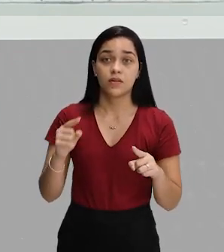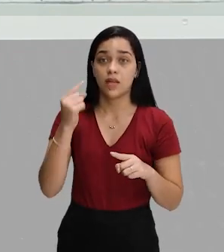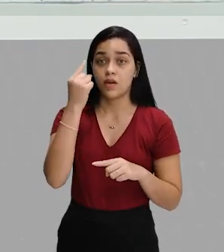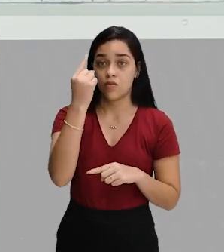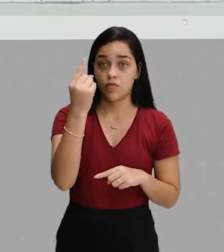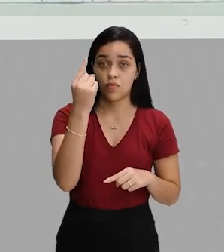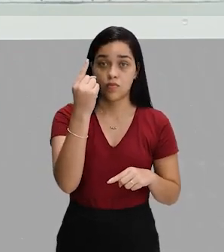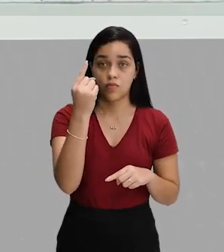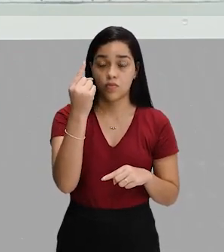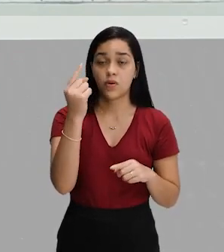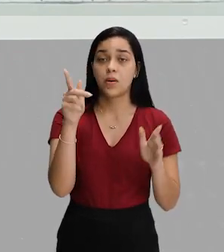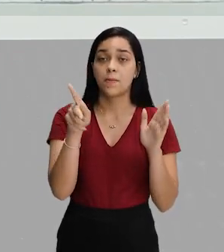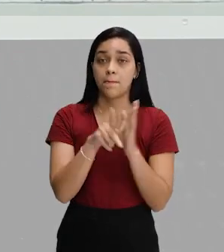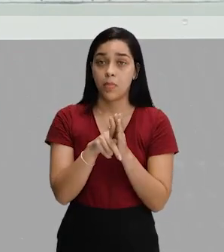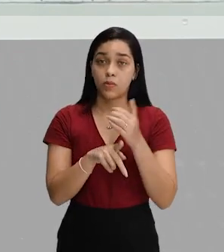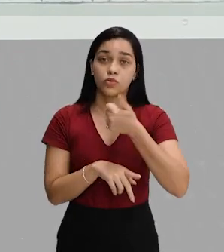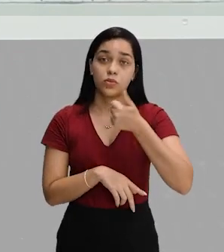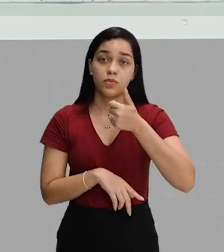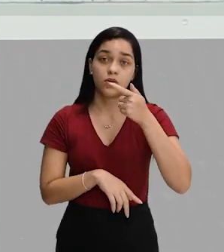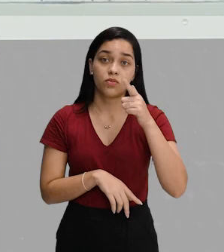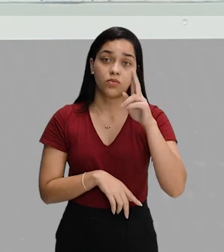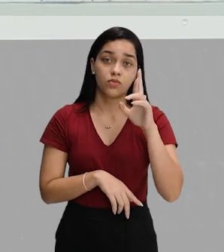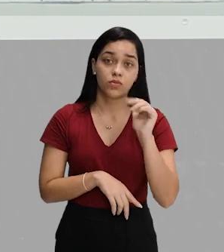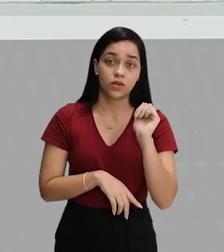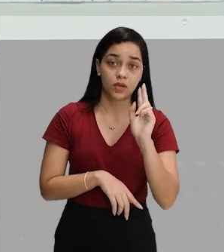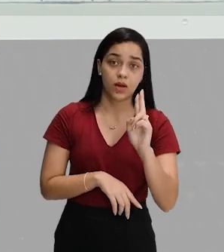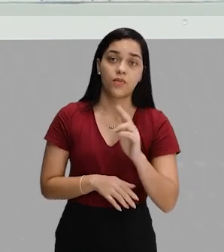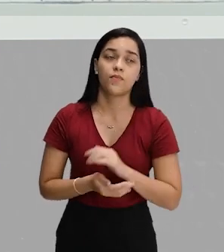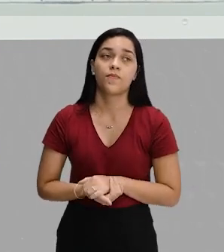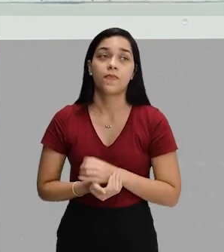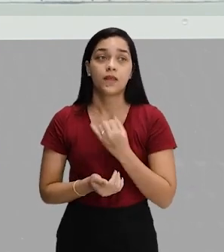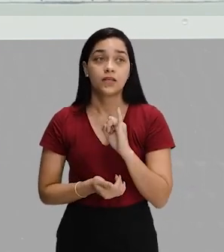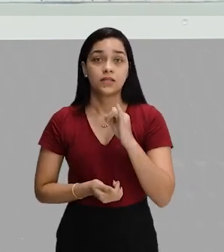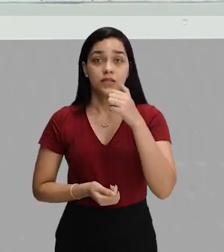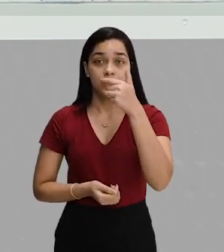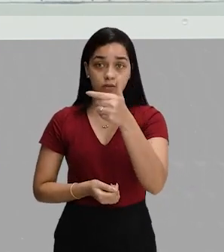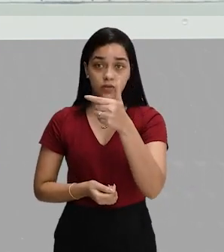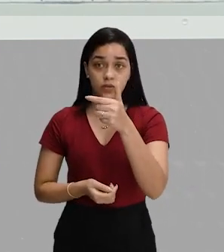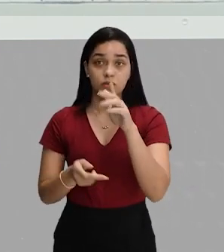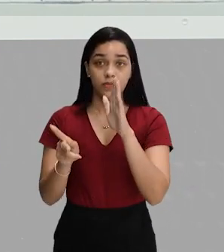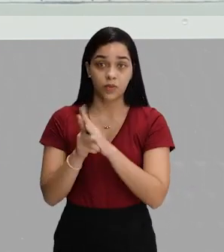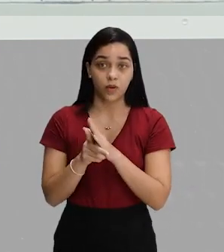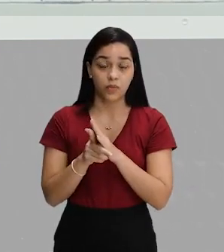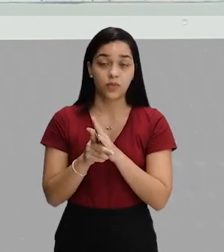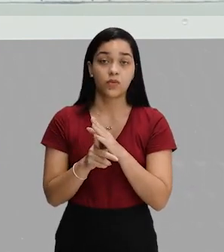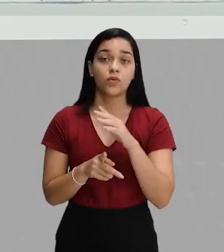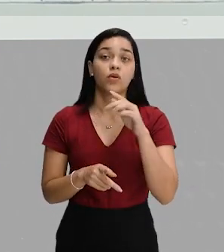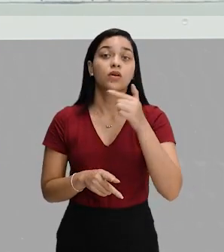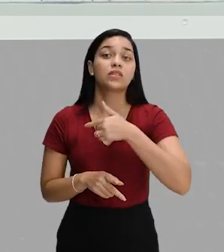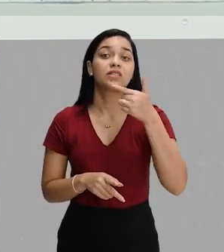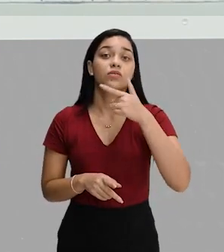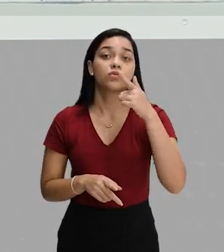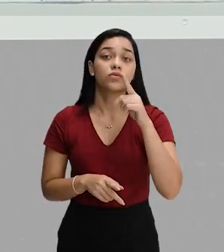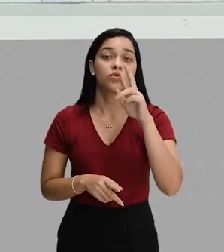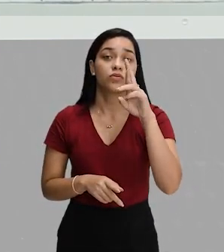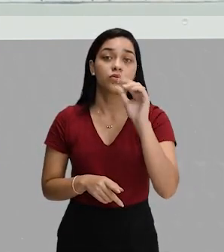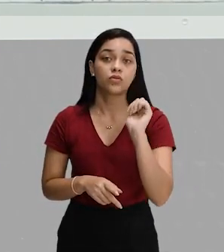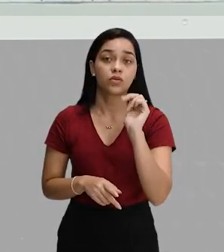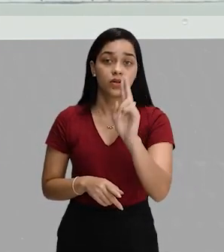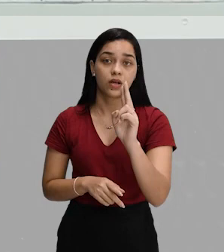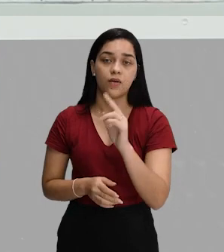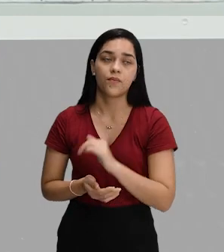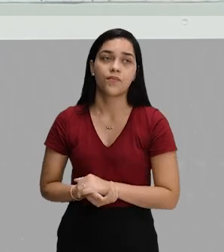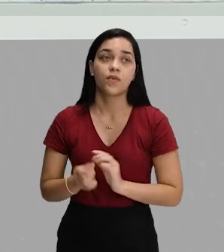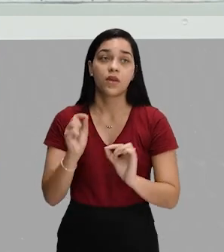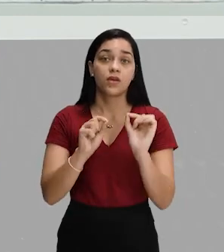1, função polinomial do primeiro grau. Se a variável estiver elevada a 2, função polinomial do segundo grau. E